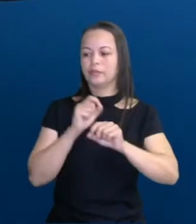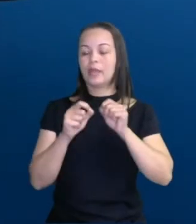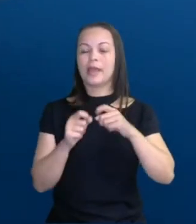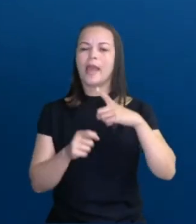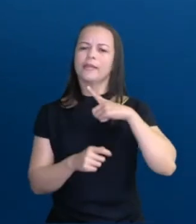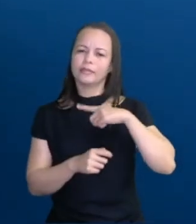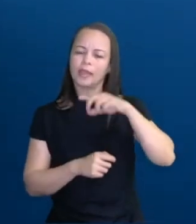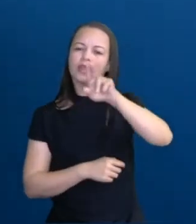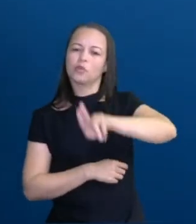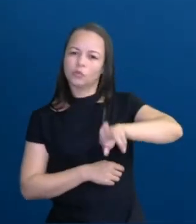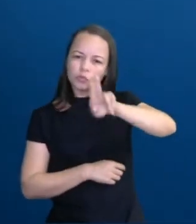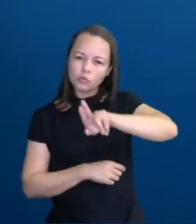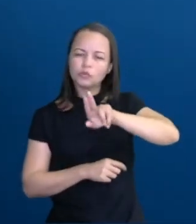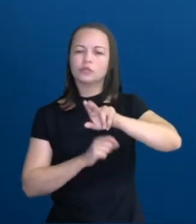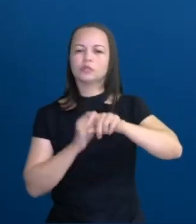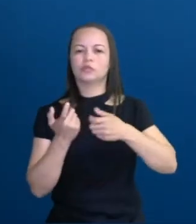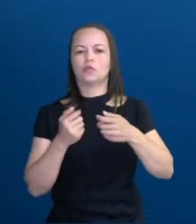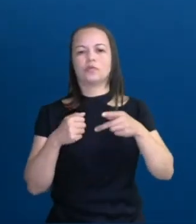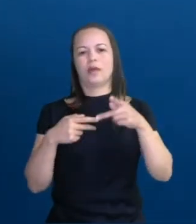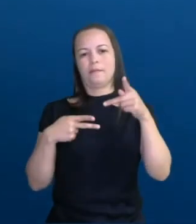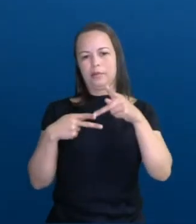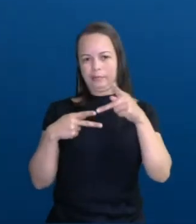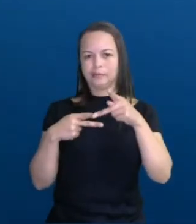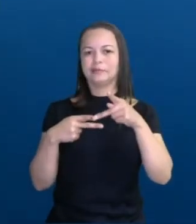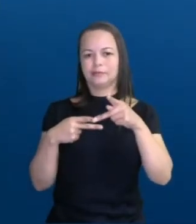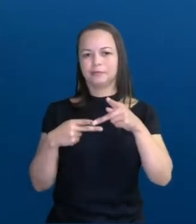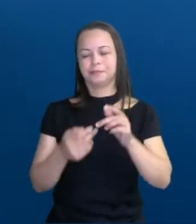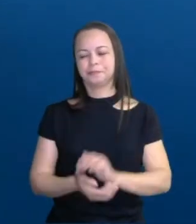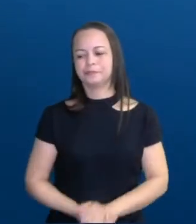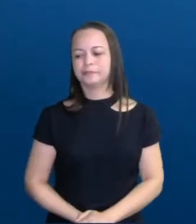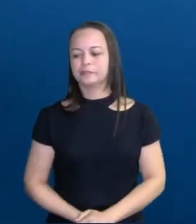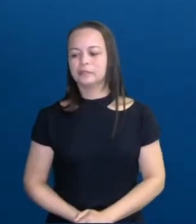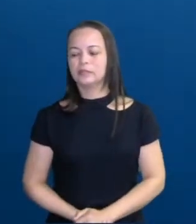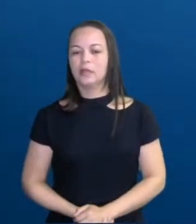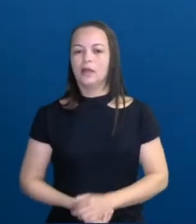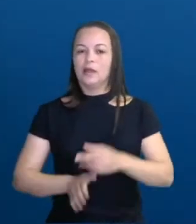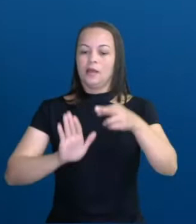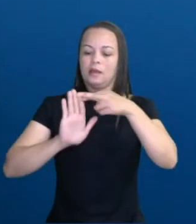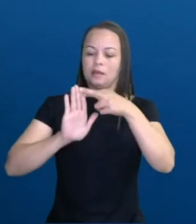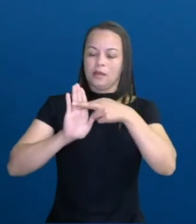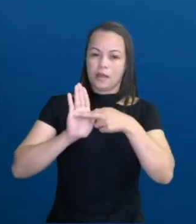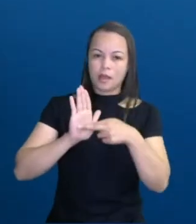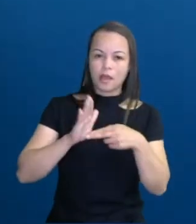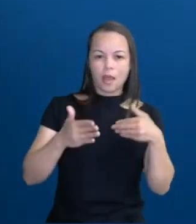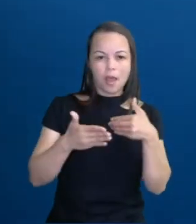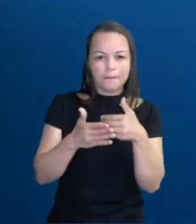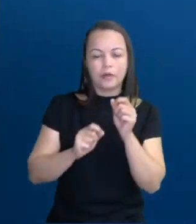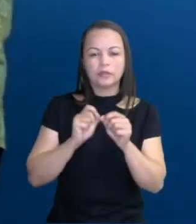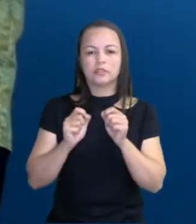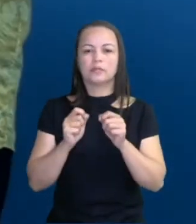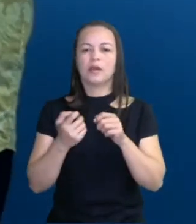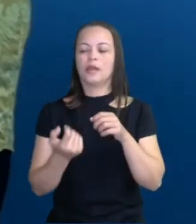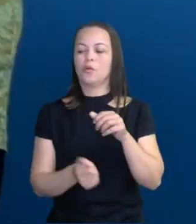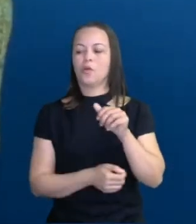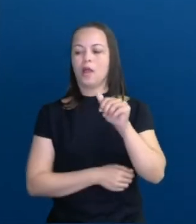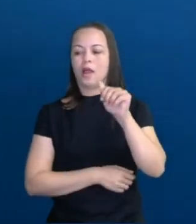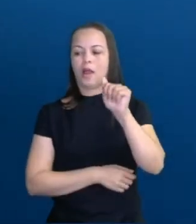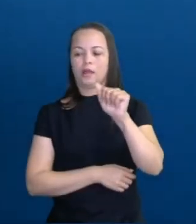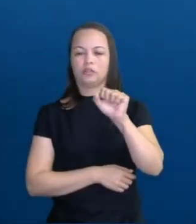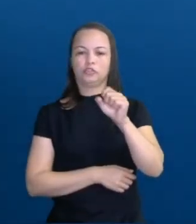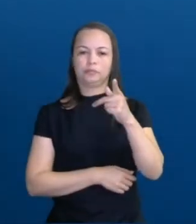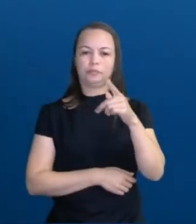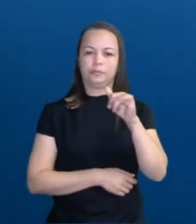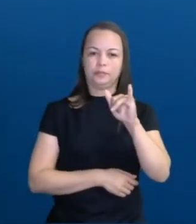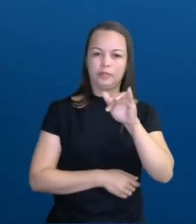podemos utilizar a preposição até a próxima regra é a regra do verbo aspirar o